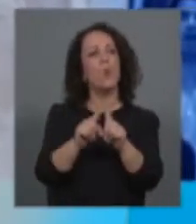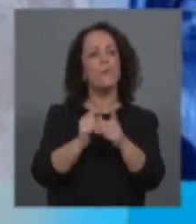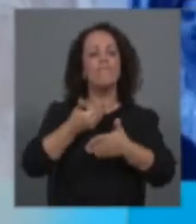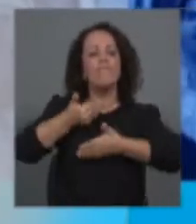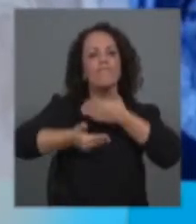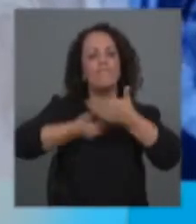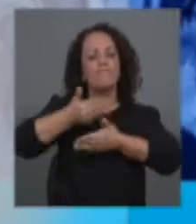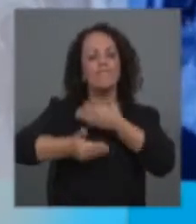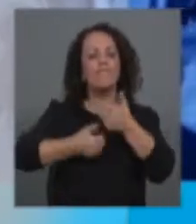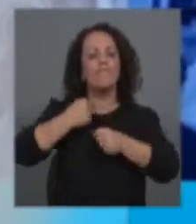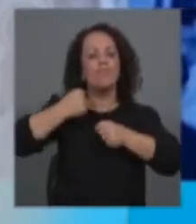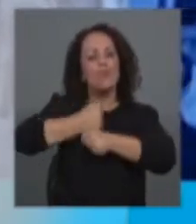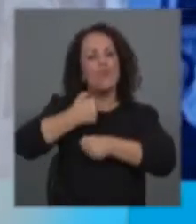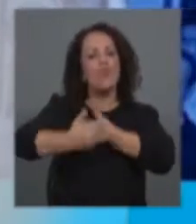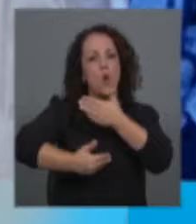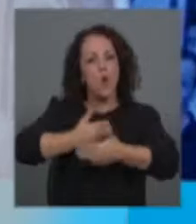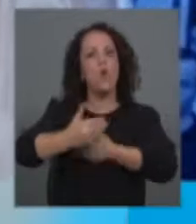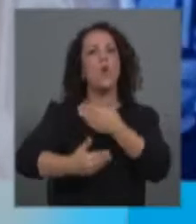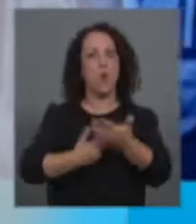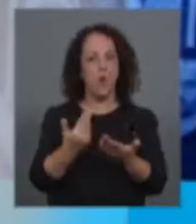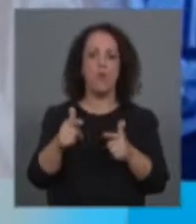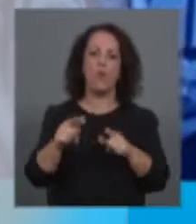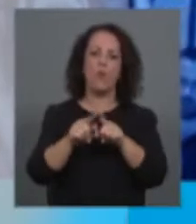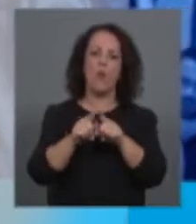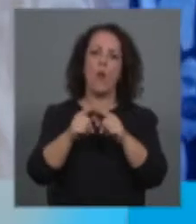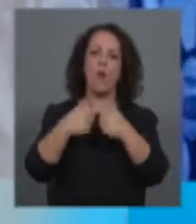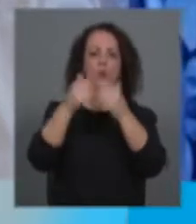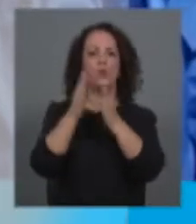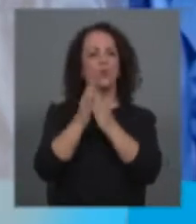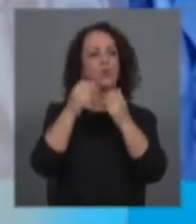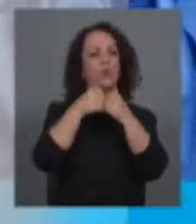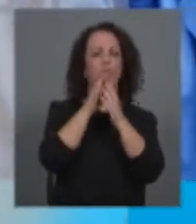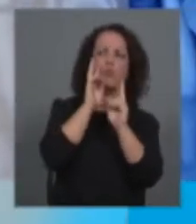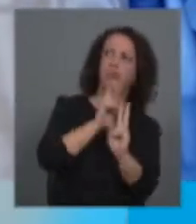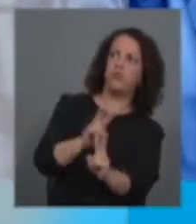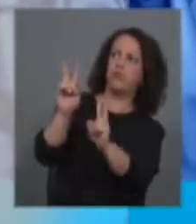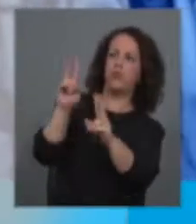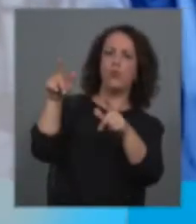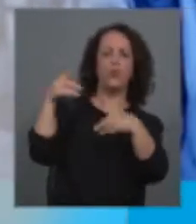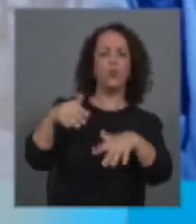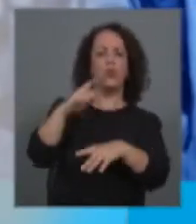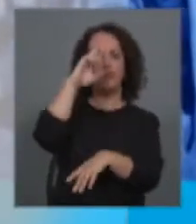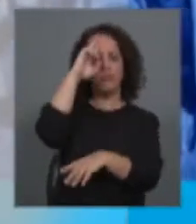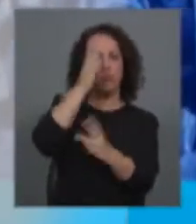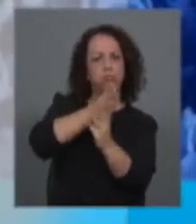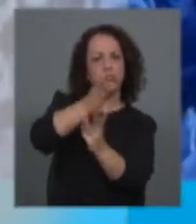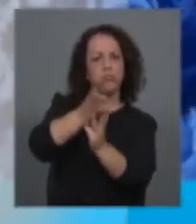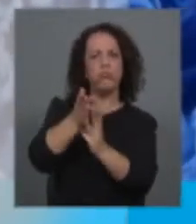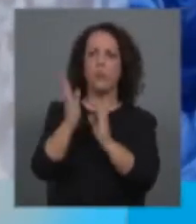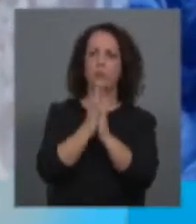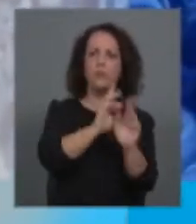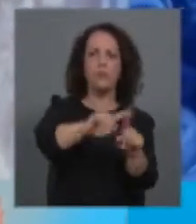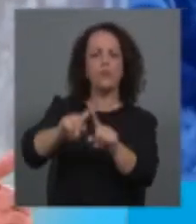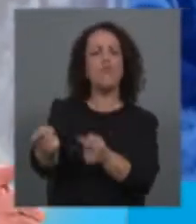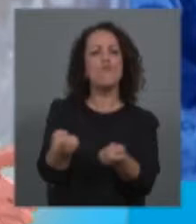um exemplo, de facto, para a região, da forma como podemos todos conviver as várias religiões. Neste caso, o que temos